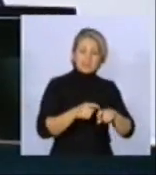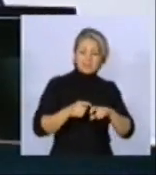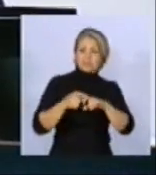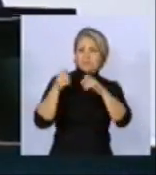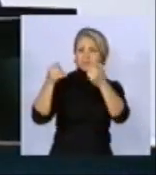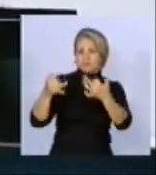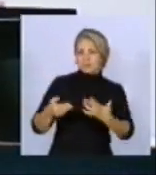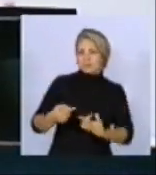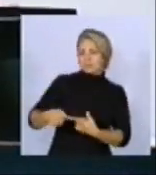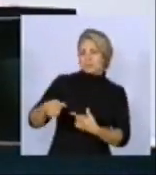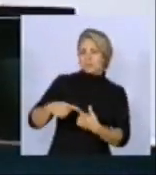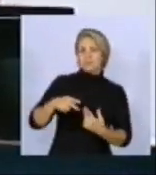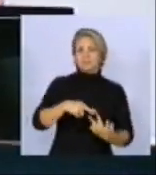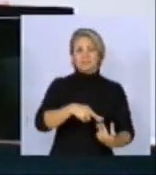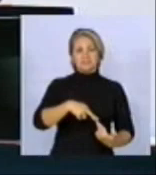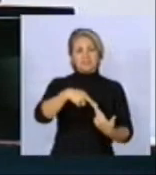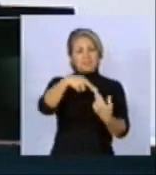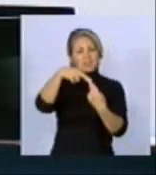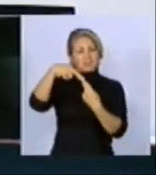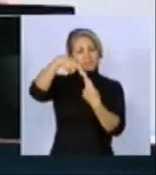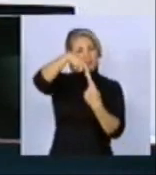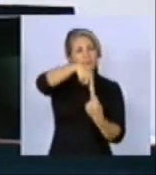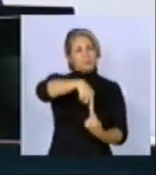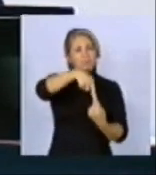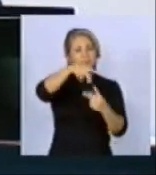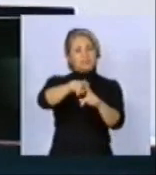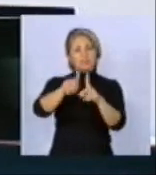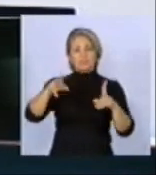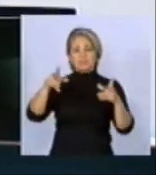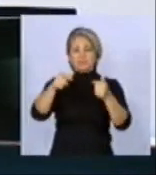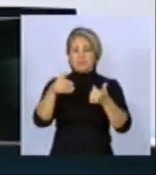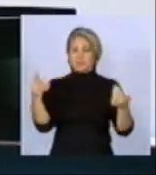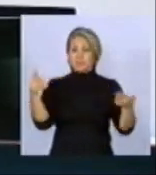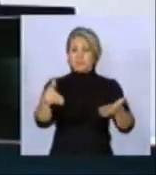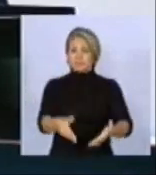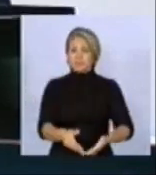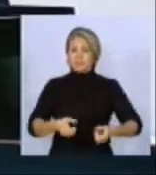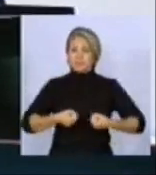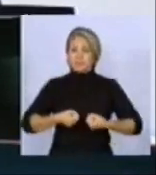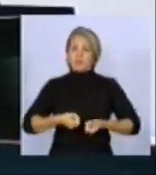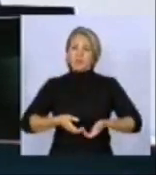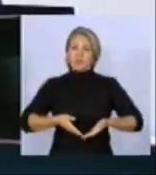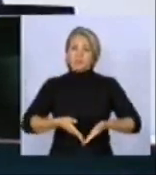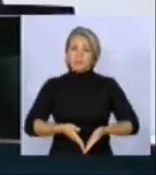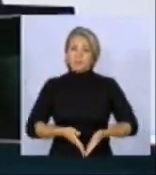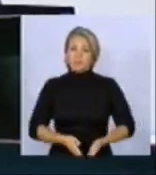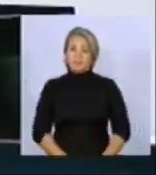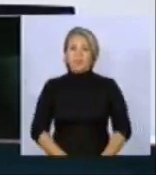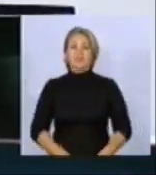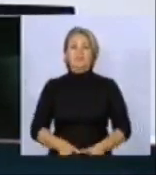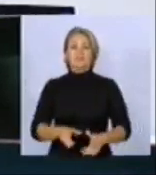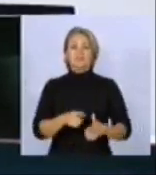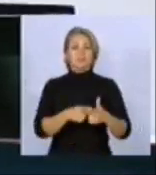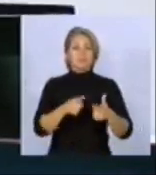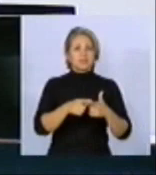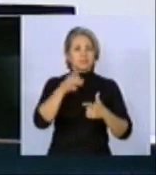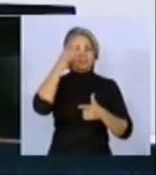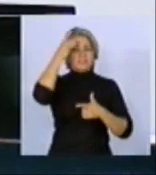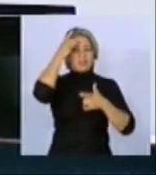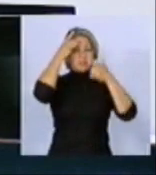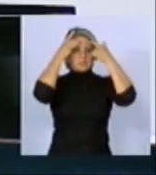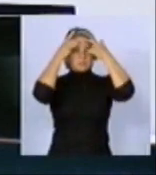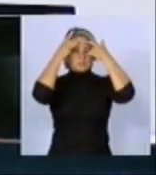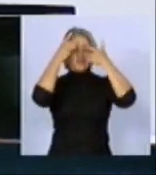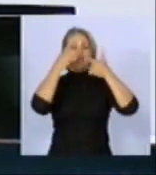conciliabulo o a antecipação do parto do fetan encefálico